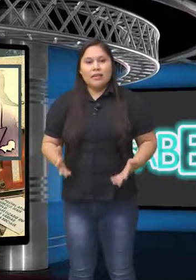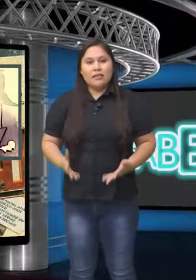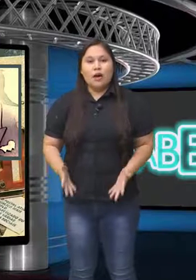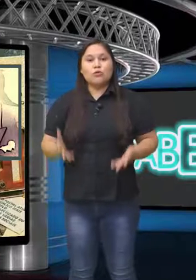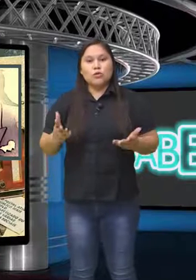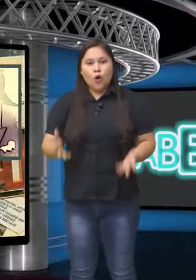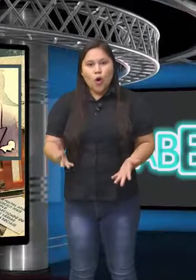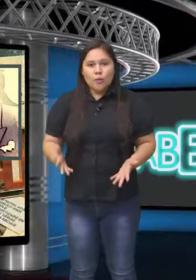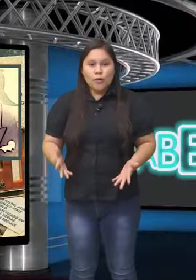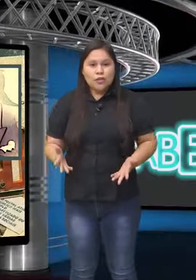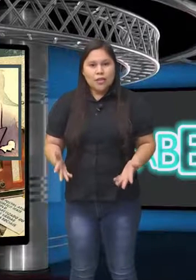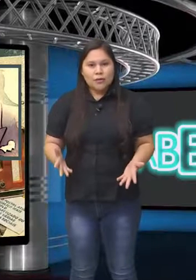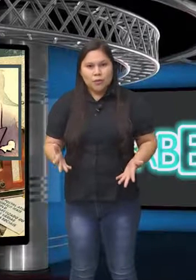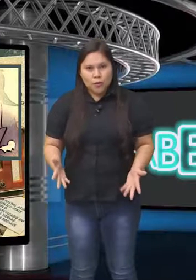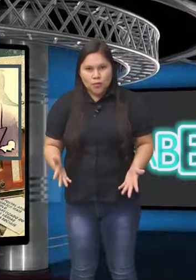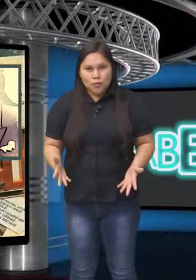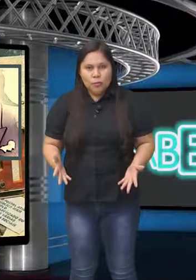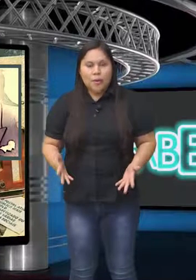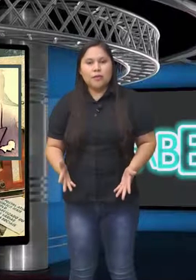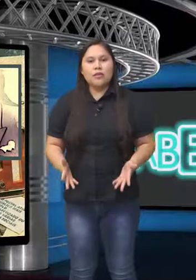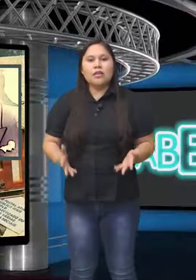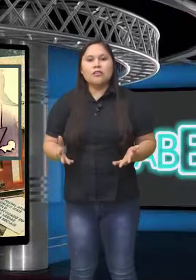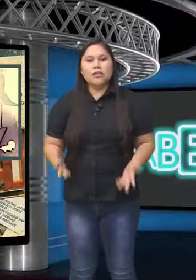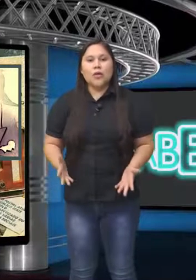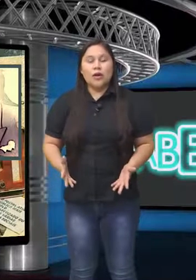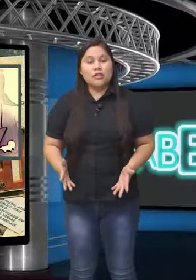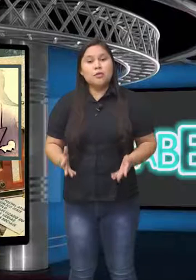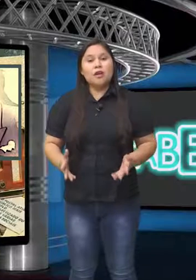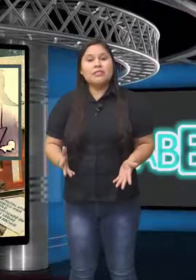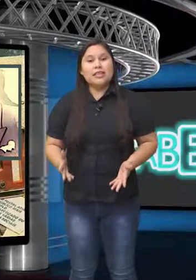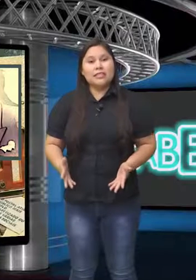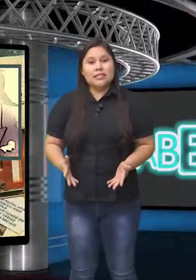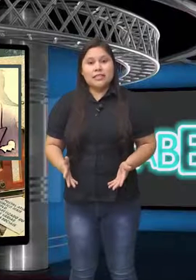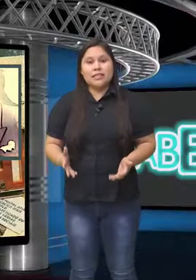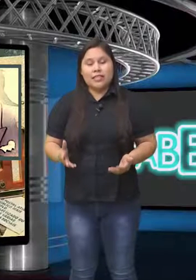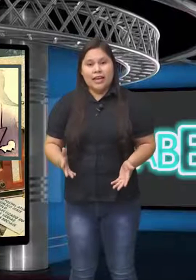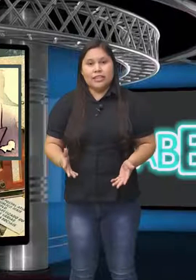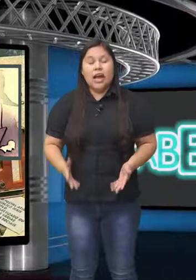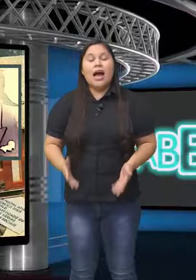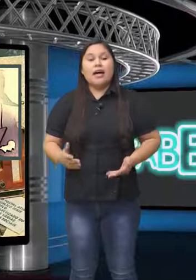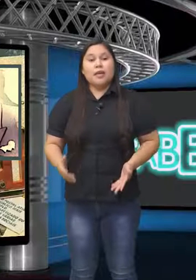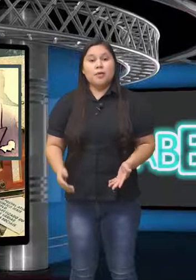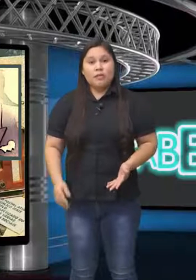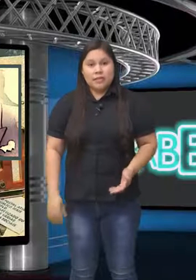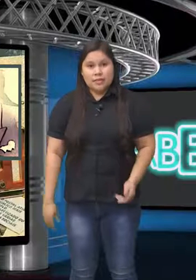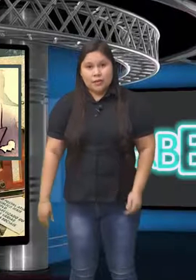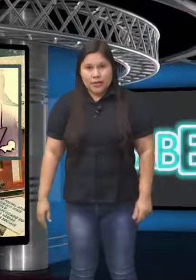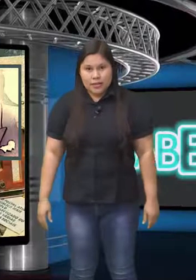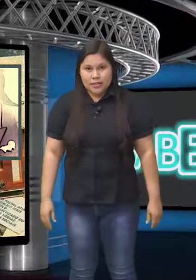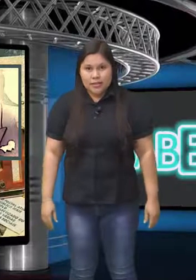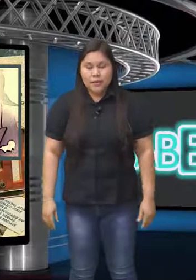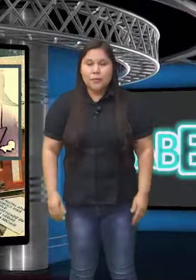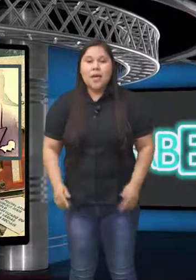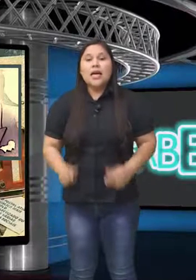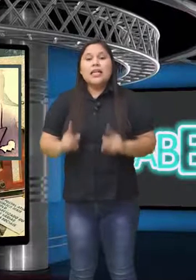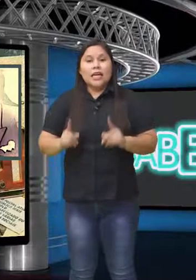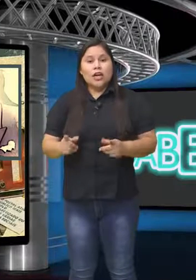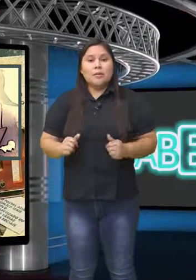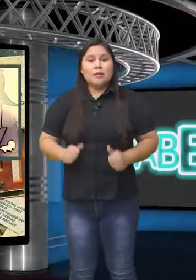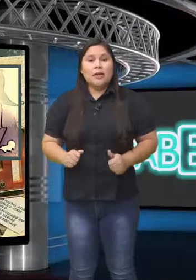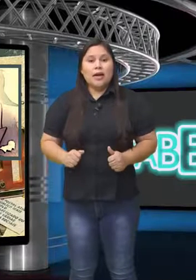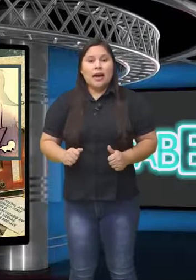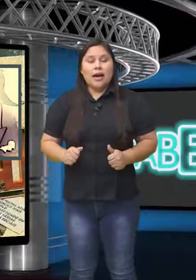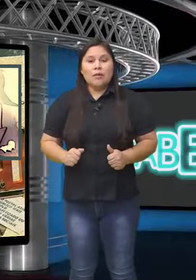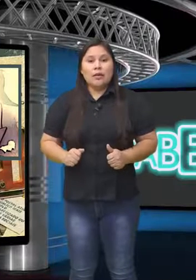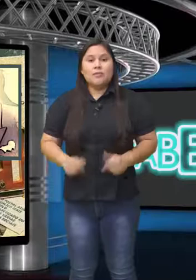falar sobre o Estado Novo, um período da nossa história de 1937 até 1945. Na